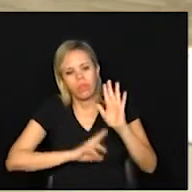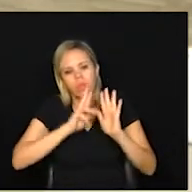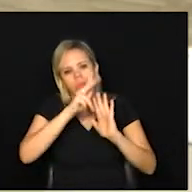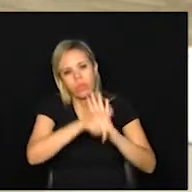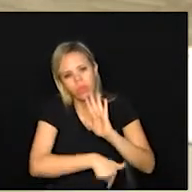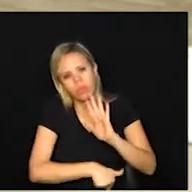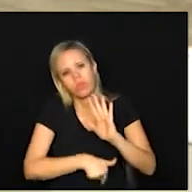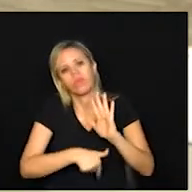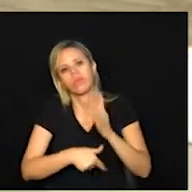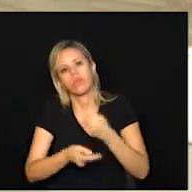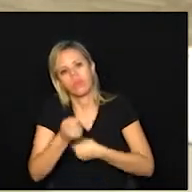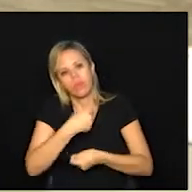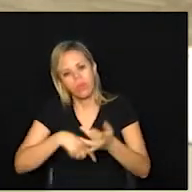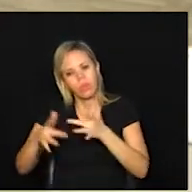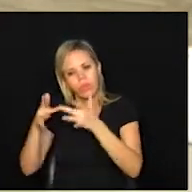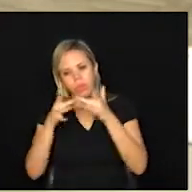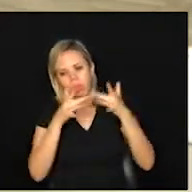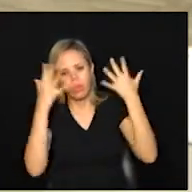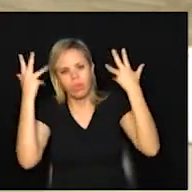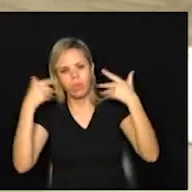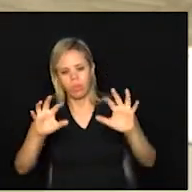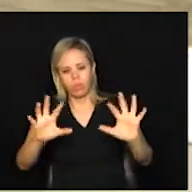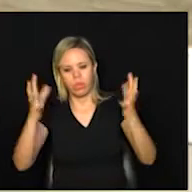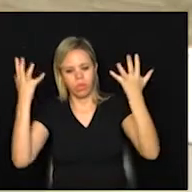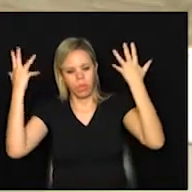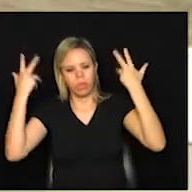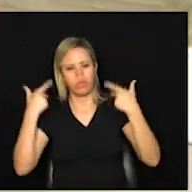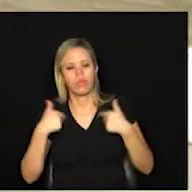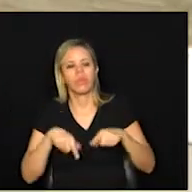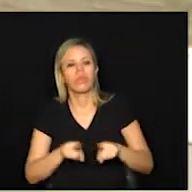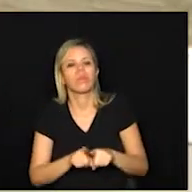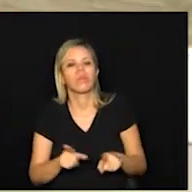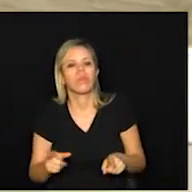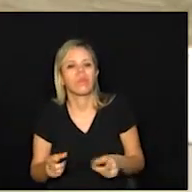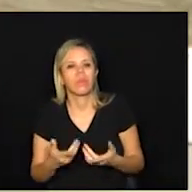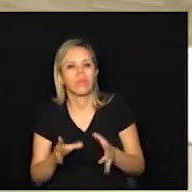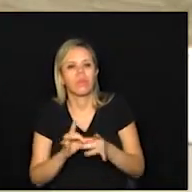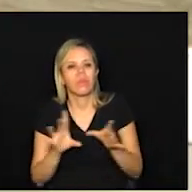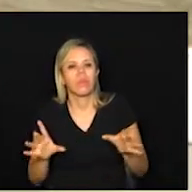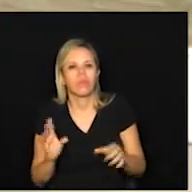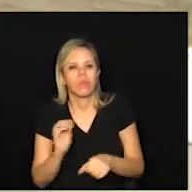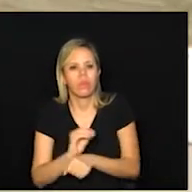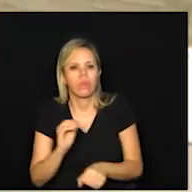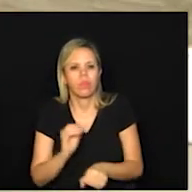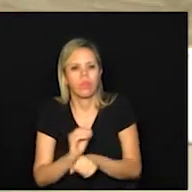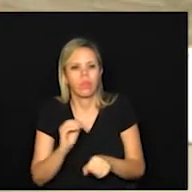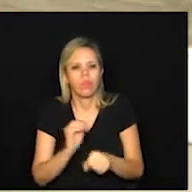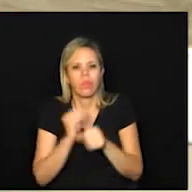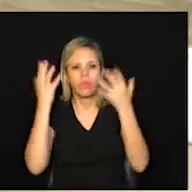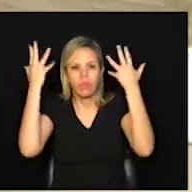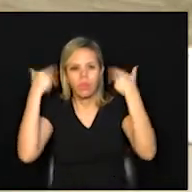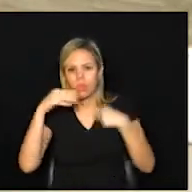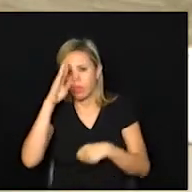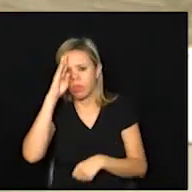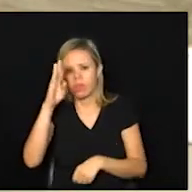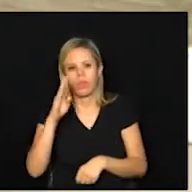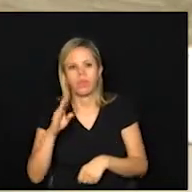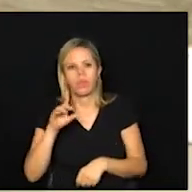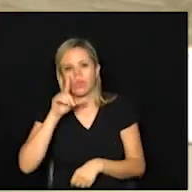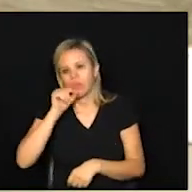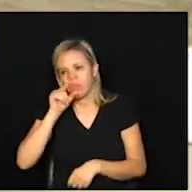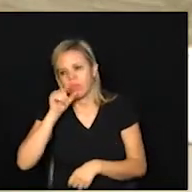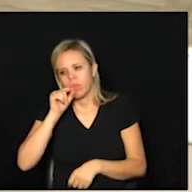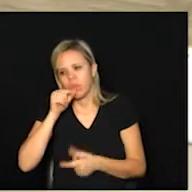manter essa conectividade dos corredores ecológicos, você permite a preservação da fauna, principalmente, seja